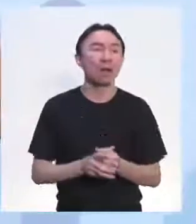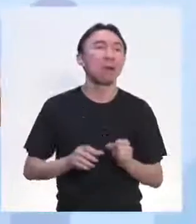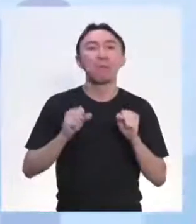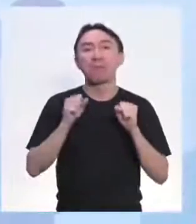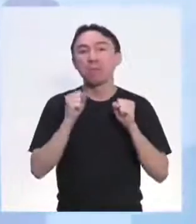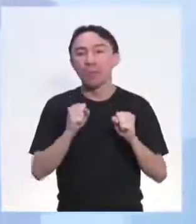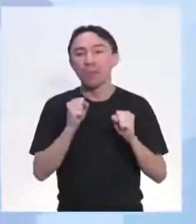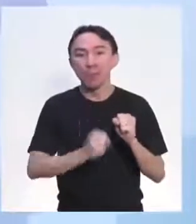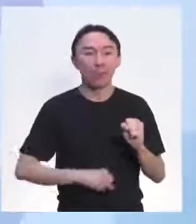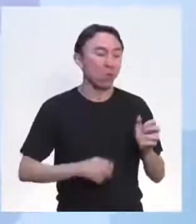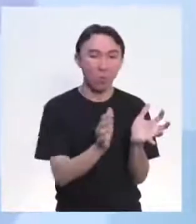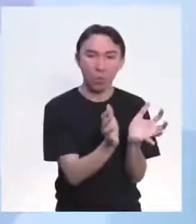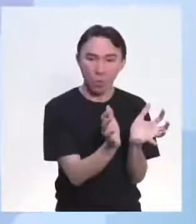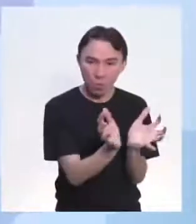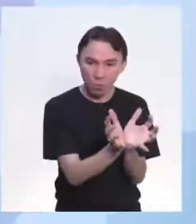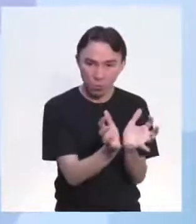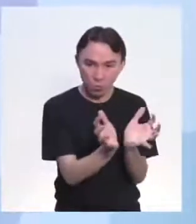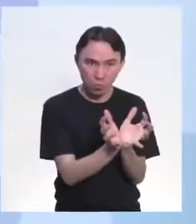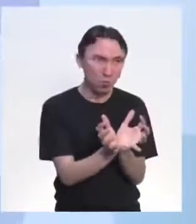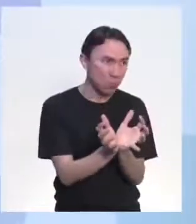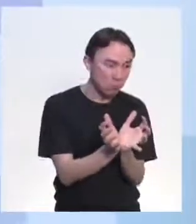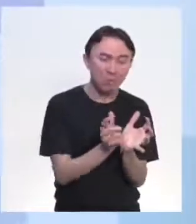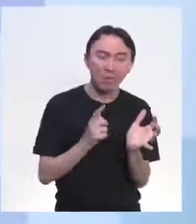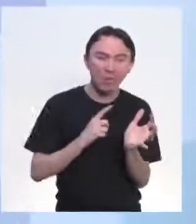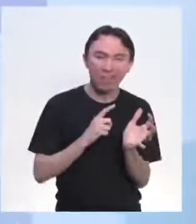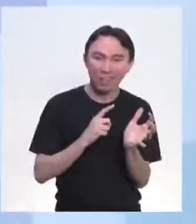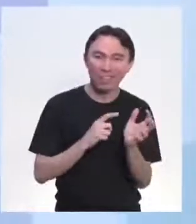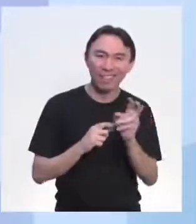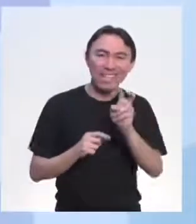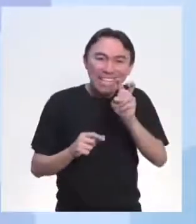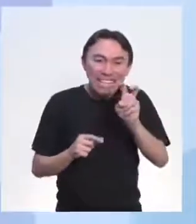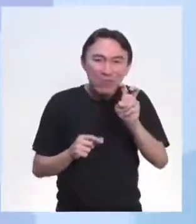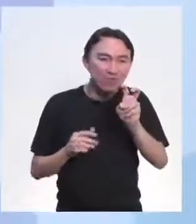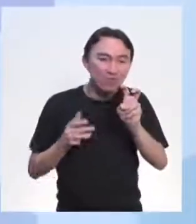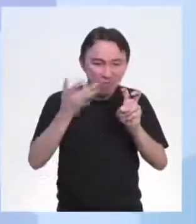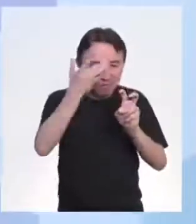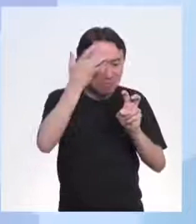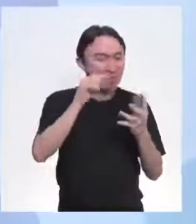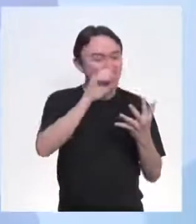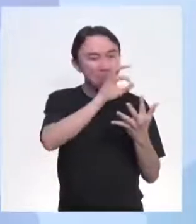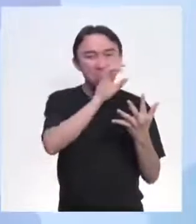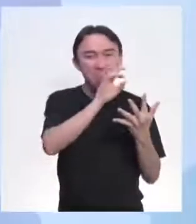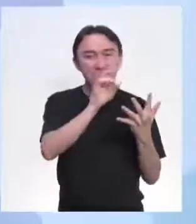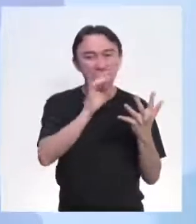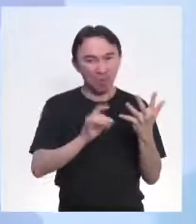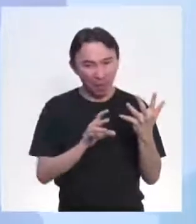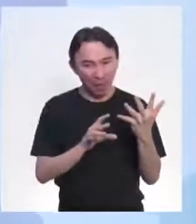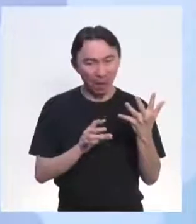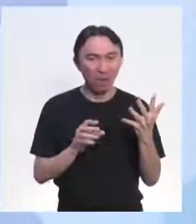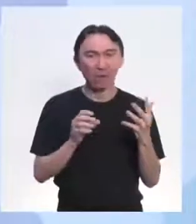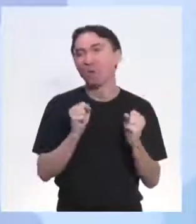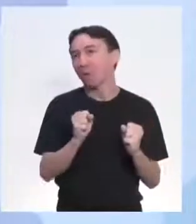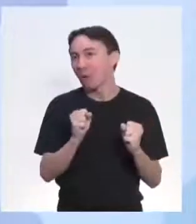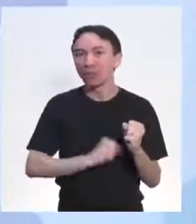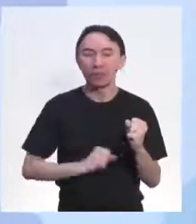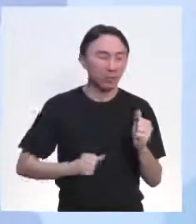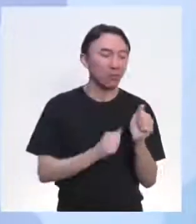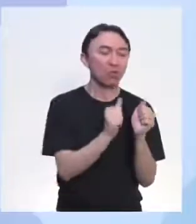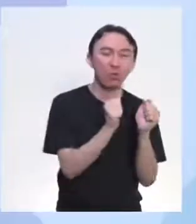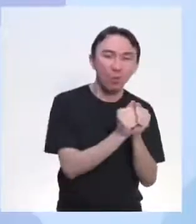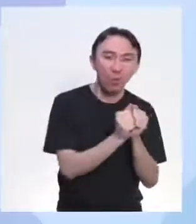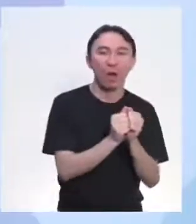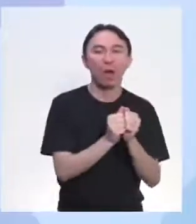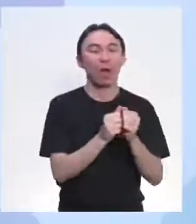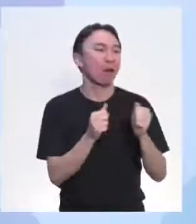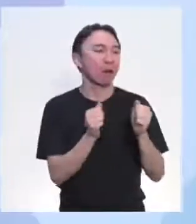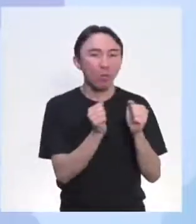conjunto com 5 elementos e tentar fazer combinações de 2 em 2, de 3 em 3,